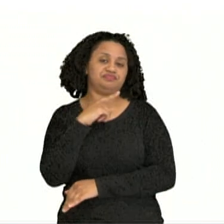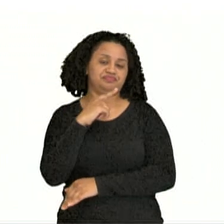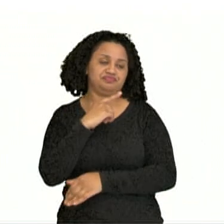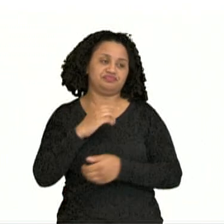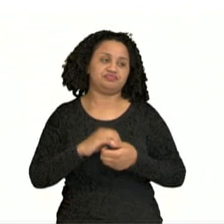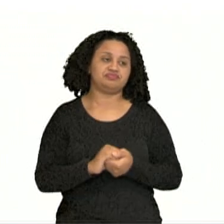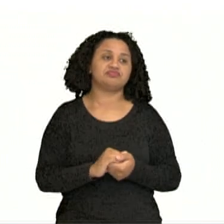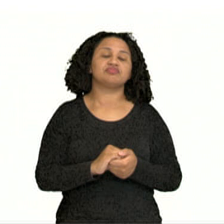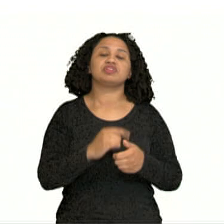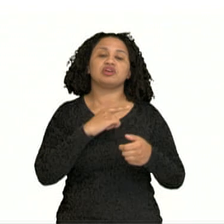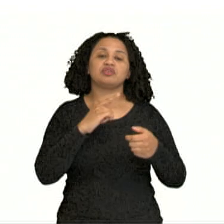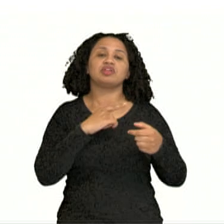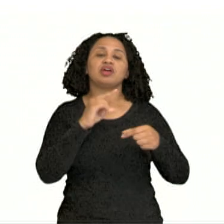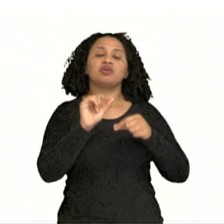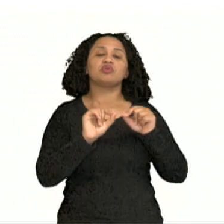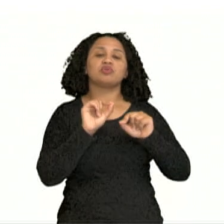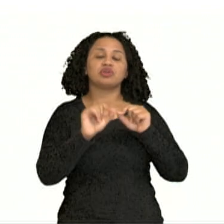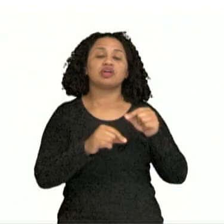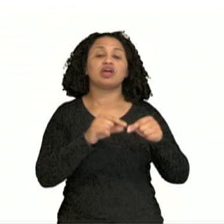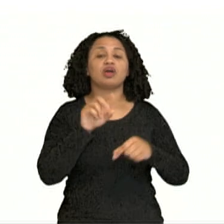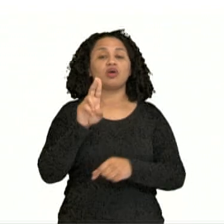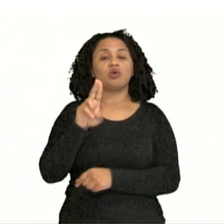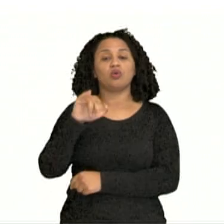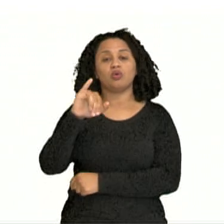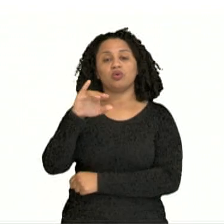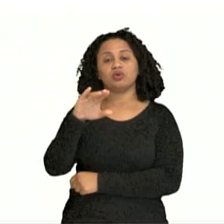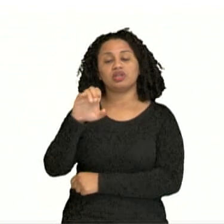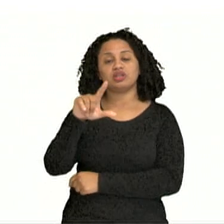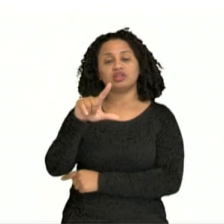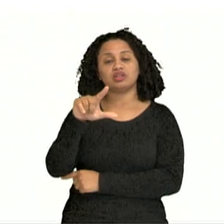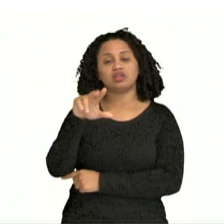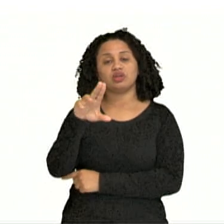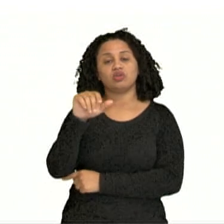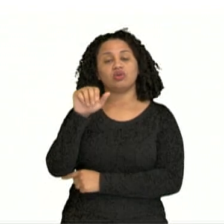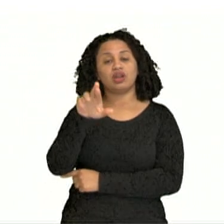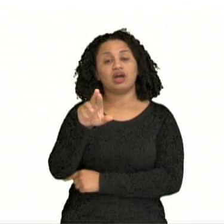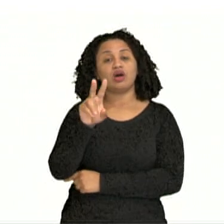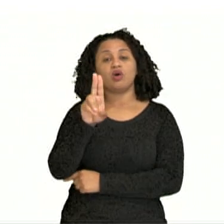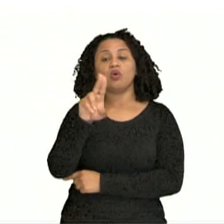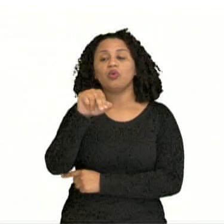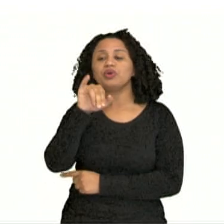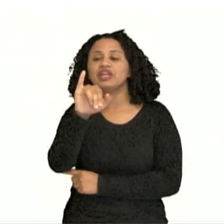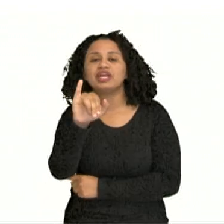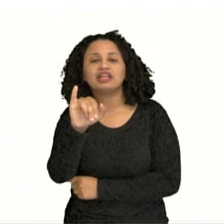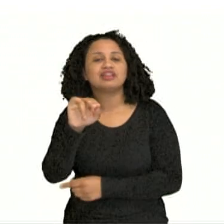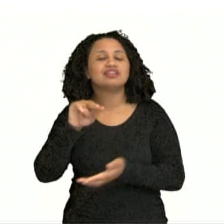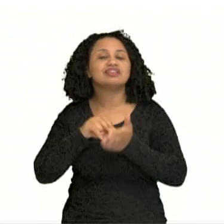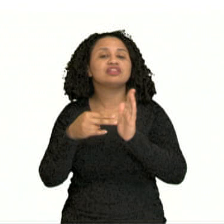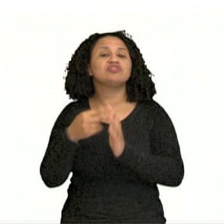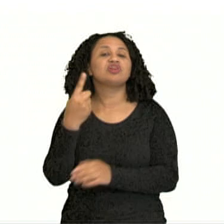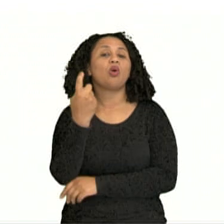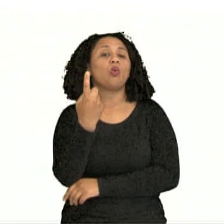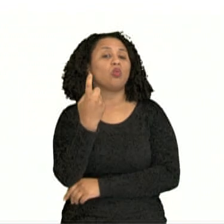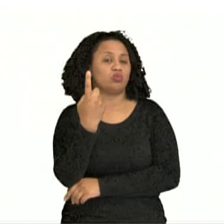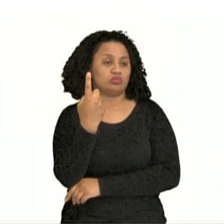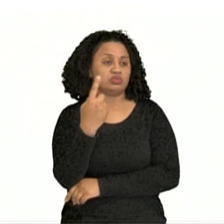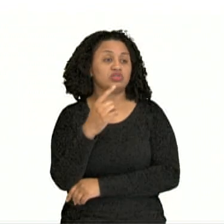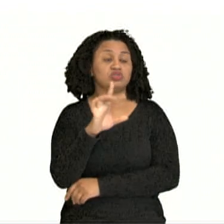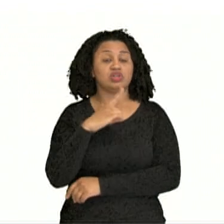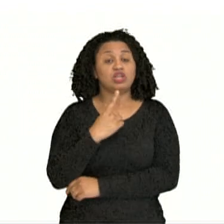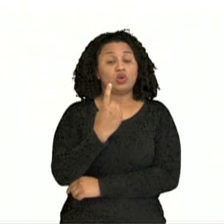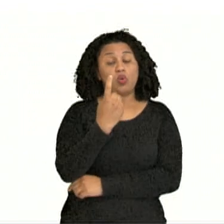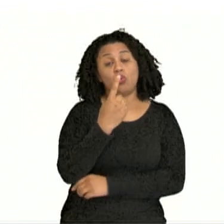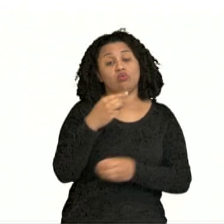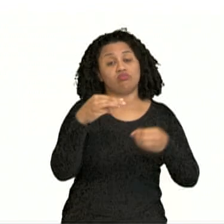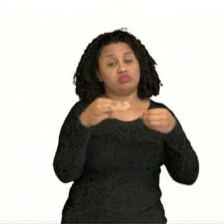Nós temos então os seres unicelulares. Olha o nome, um. São aqueles seres formados por uma